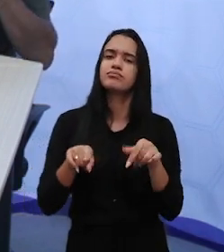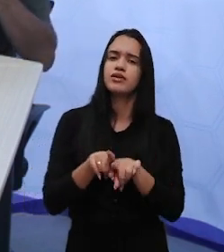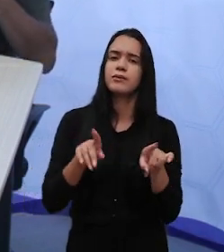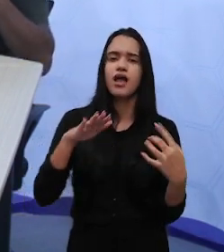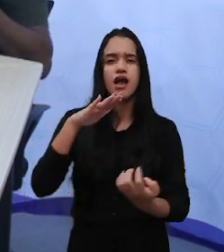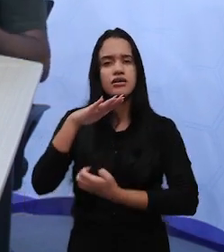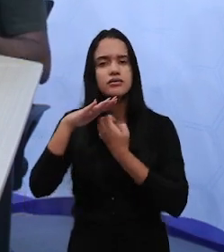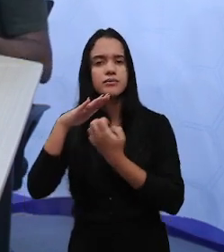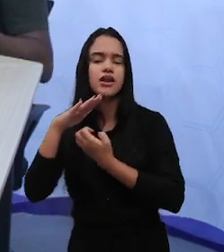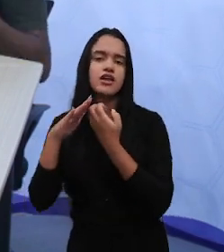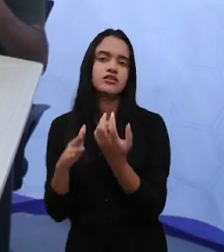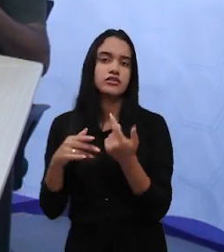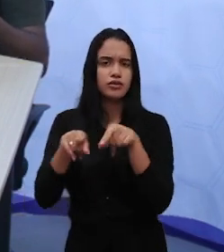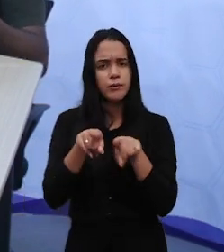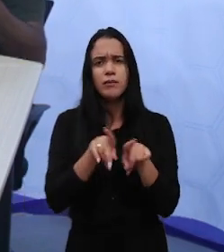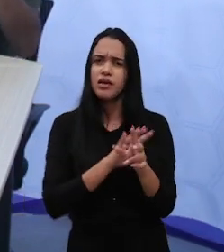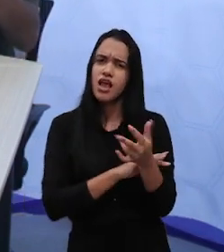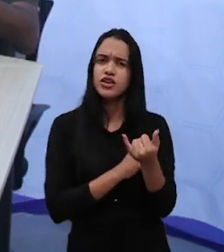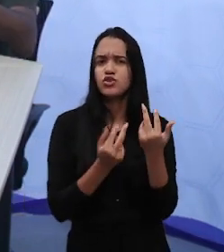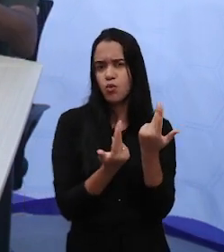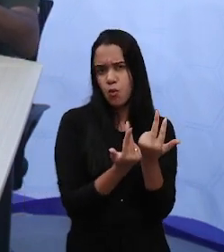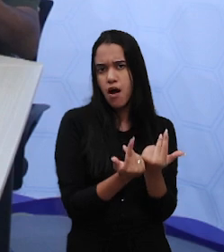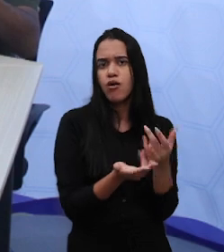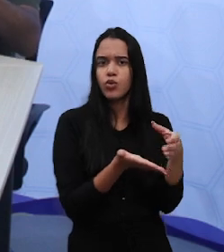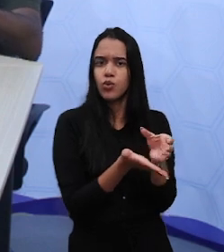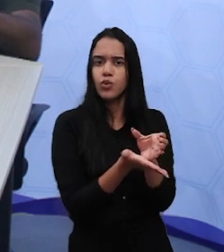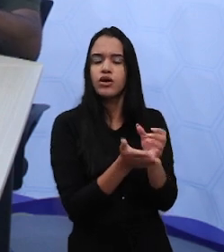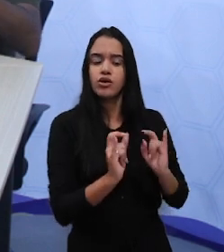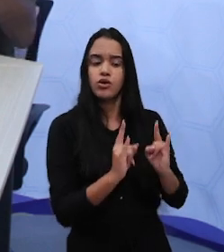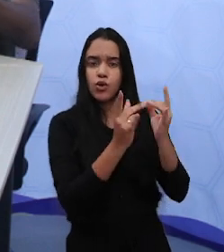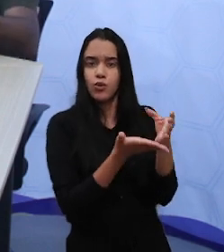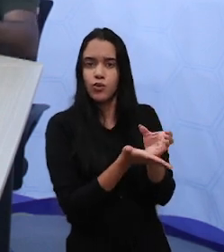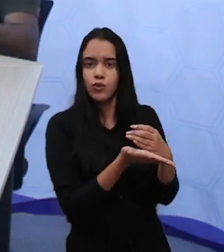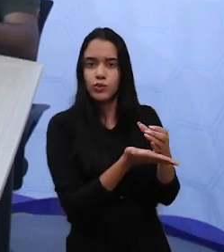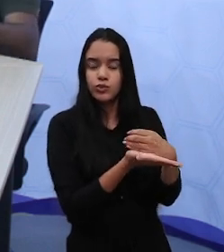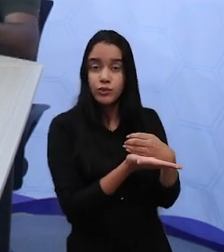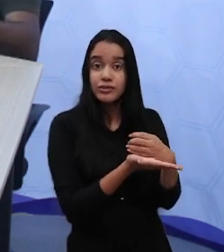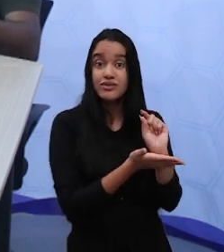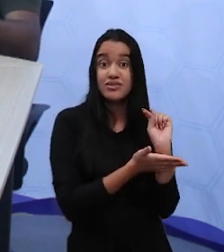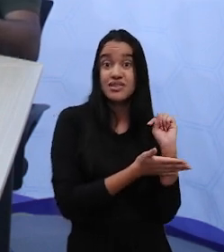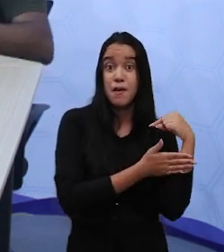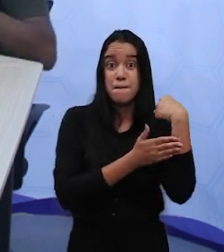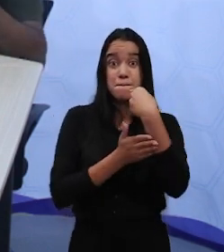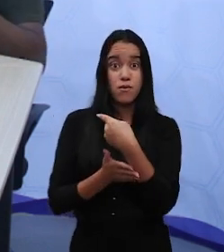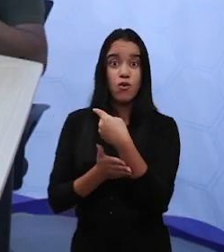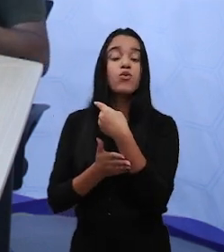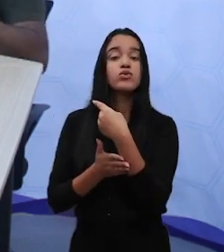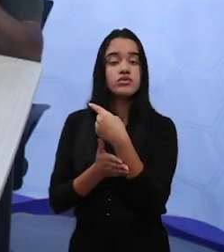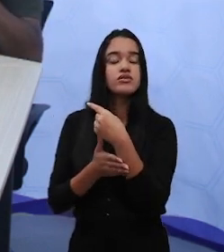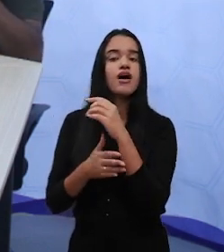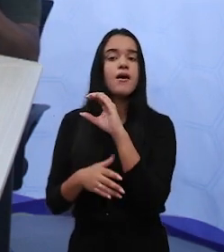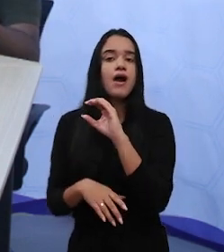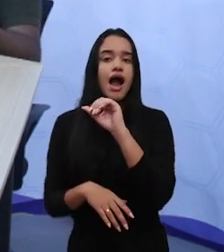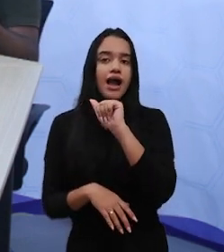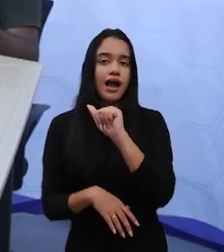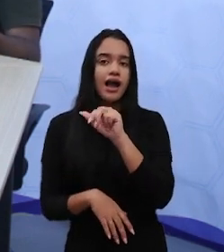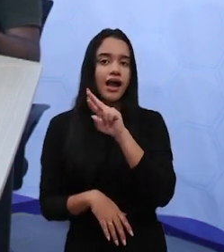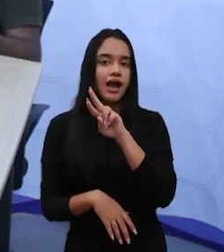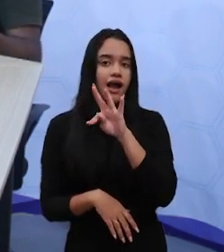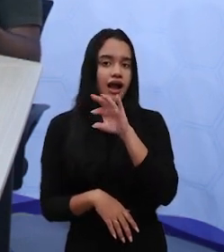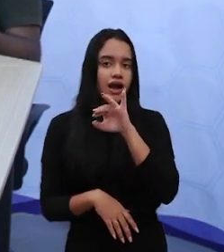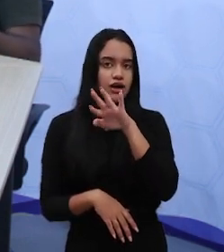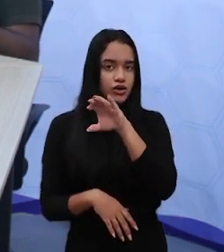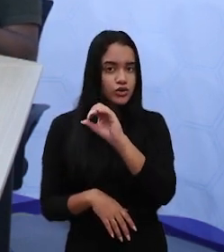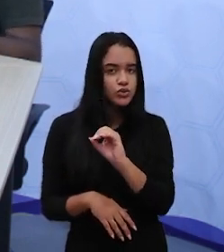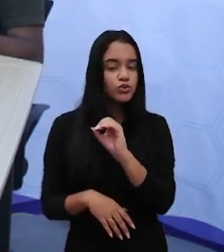dessa questão também de condomínio, porque muitas vezes essa ata, depois de lavrada, ela vai para cartório, né? Justamente para sacramentar aquilo que foi